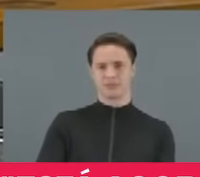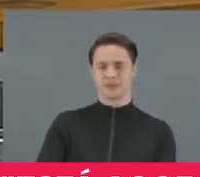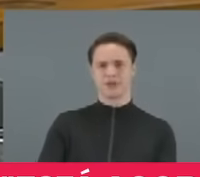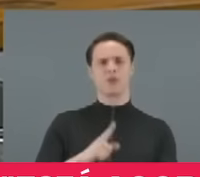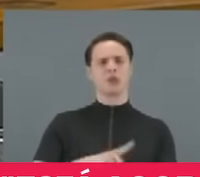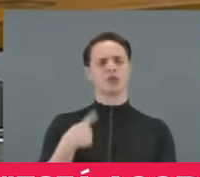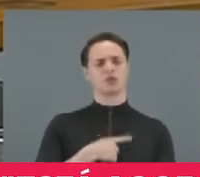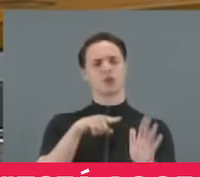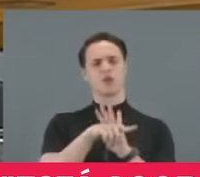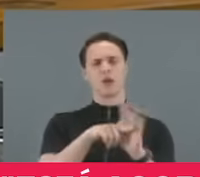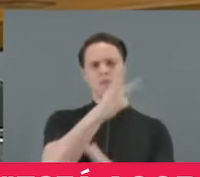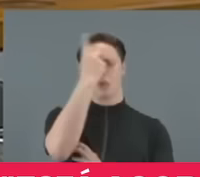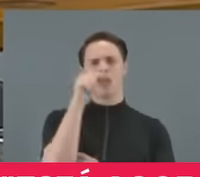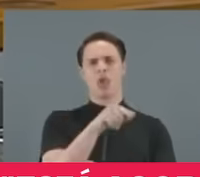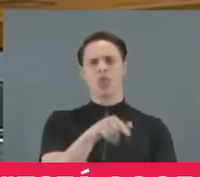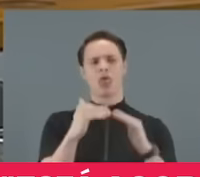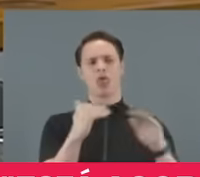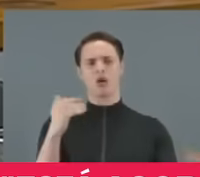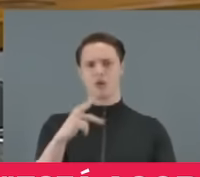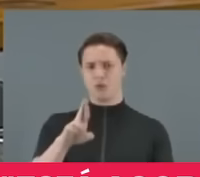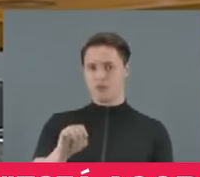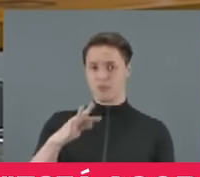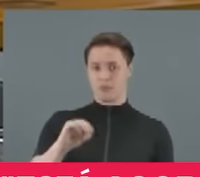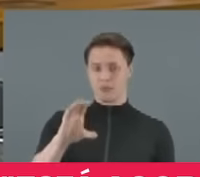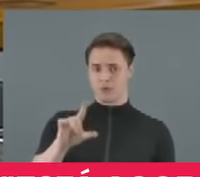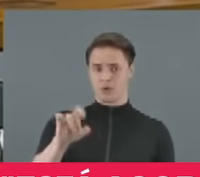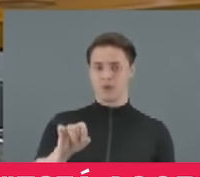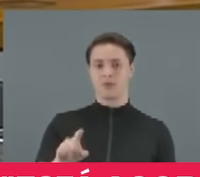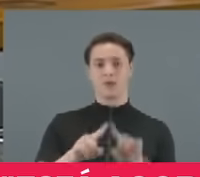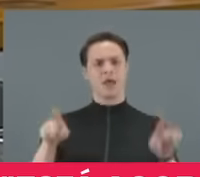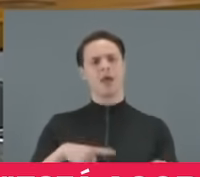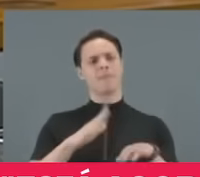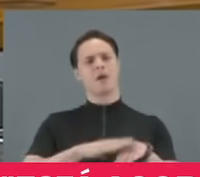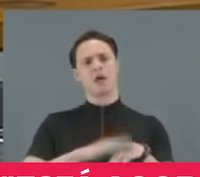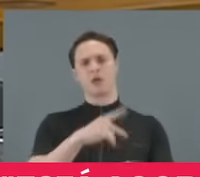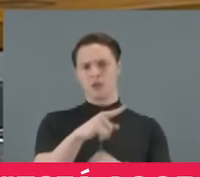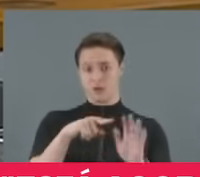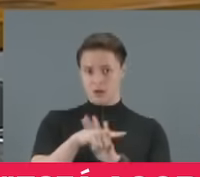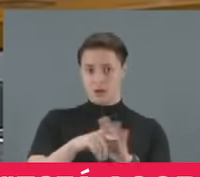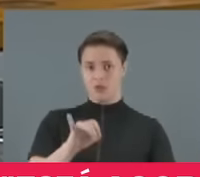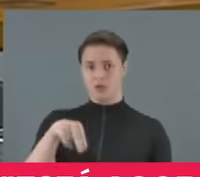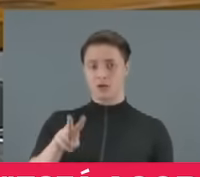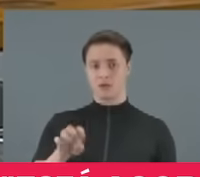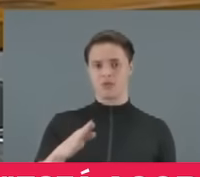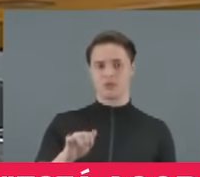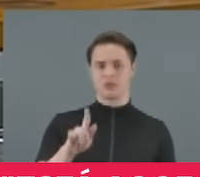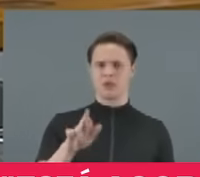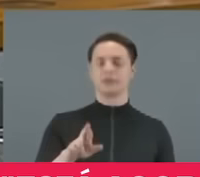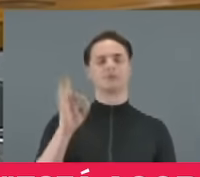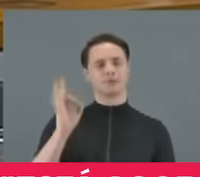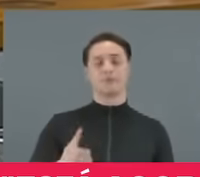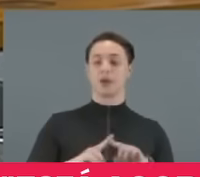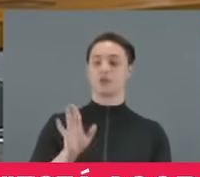nós investigamos quem descumpriu este protocolo, e o senhor diz, é tarefa da comissão investigar. É. Mas isso ajuda o senhor a se